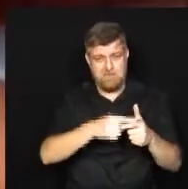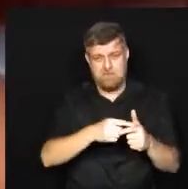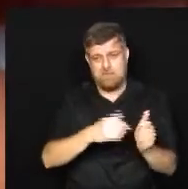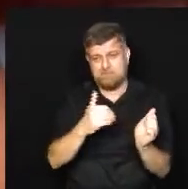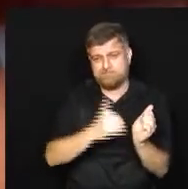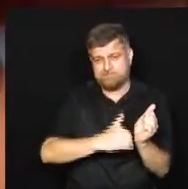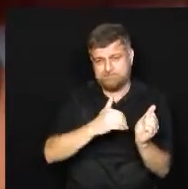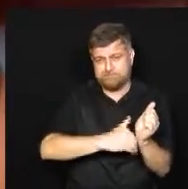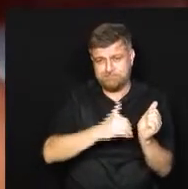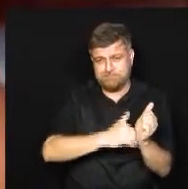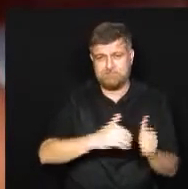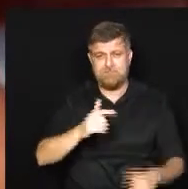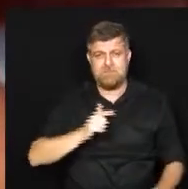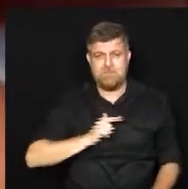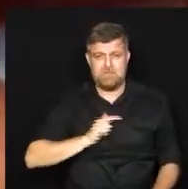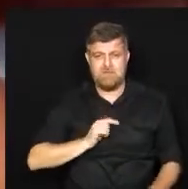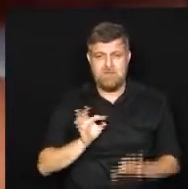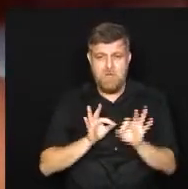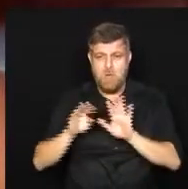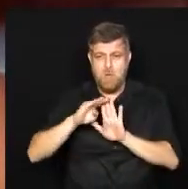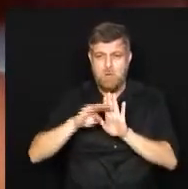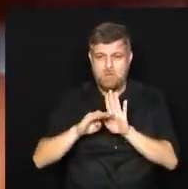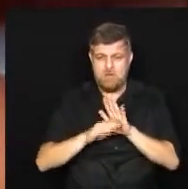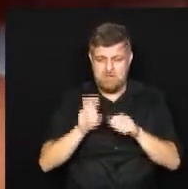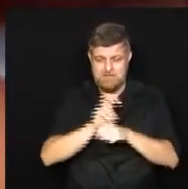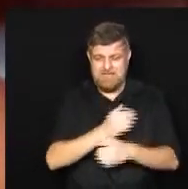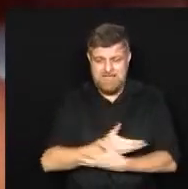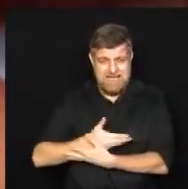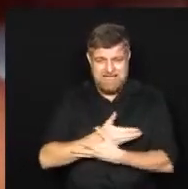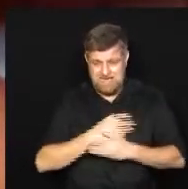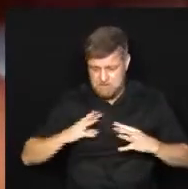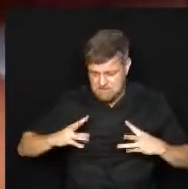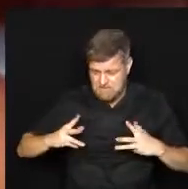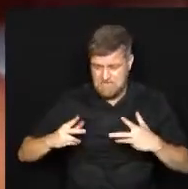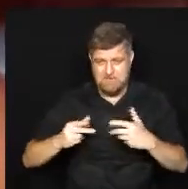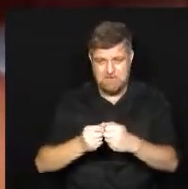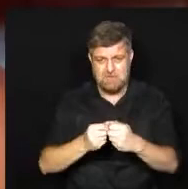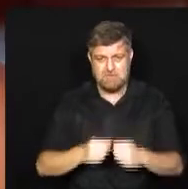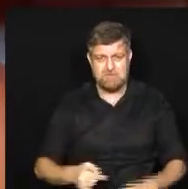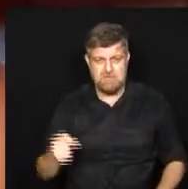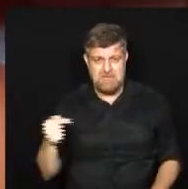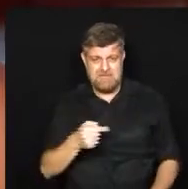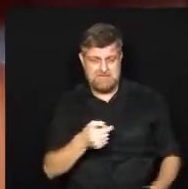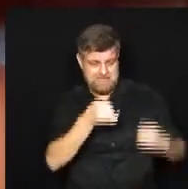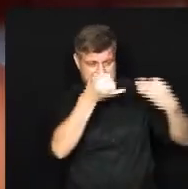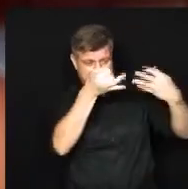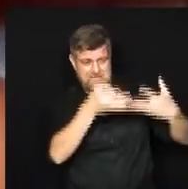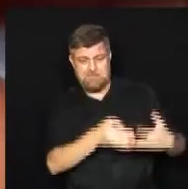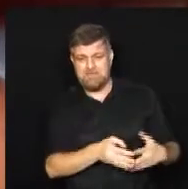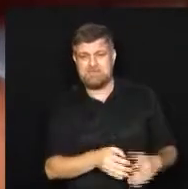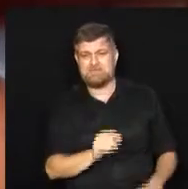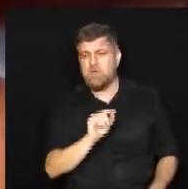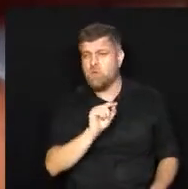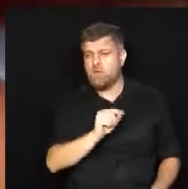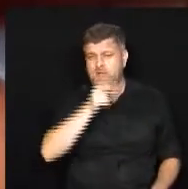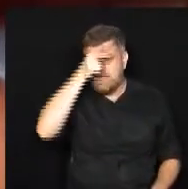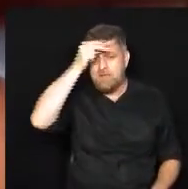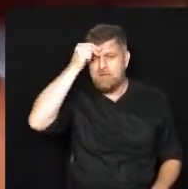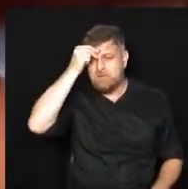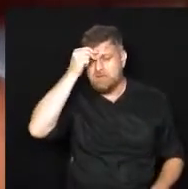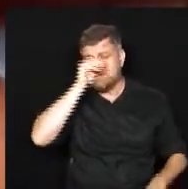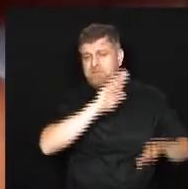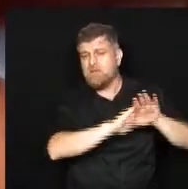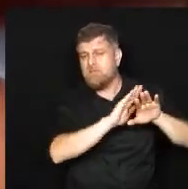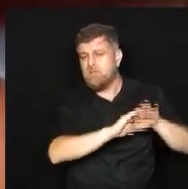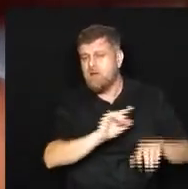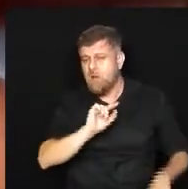gente teve aí a aprovação do programa Creche para Todos, que teve como argumento do Executivo